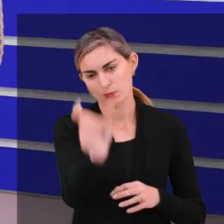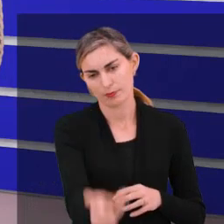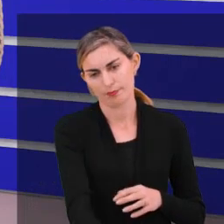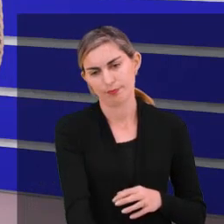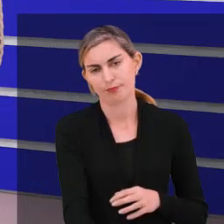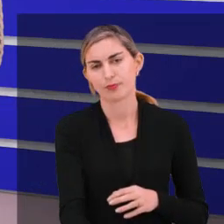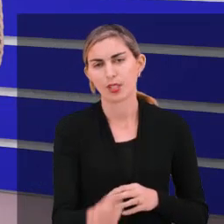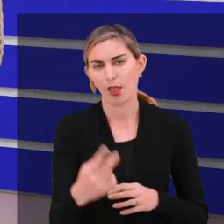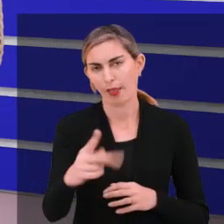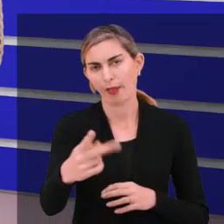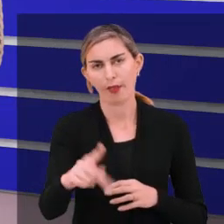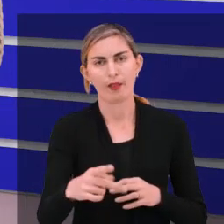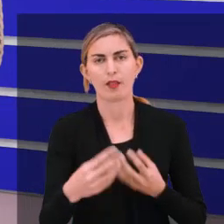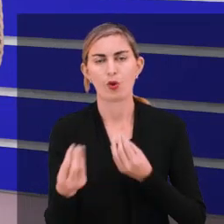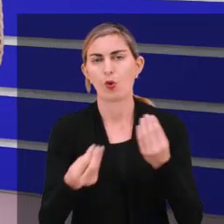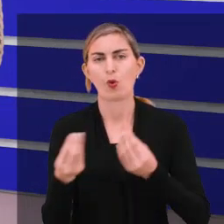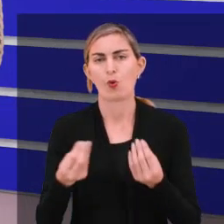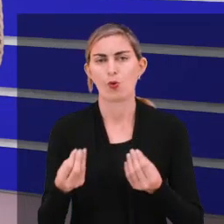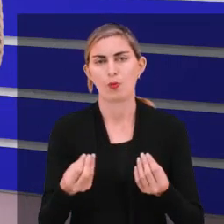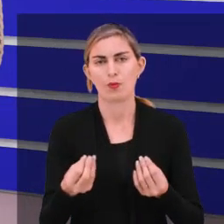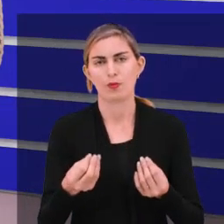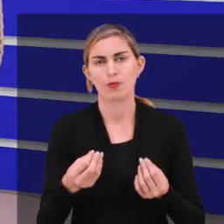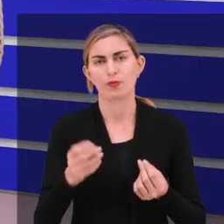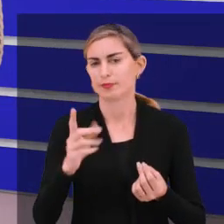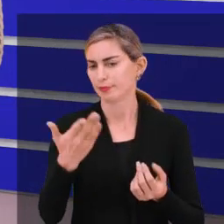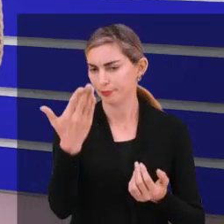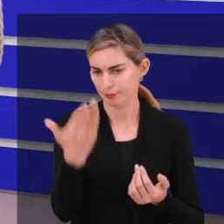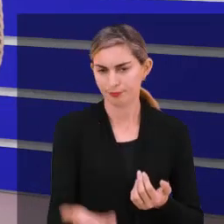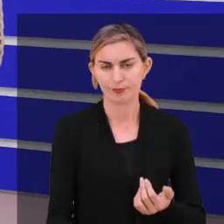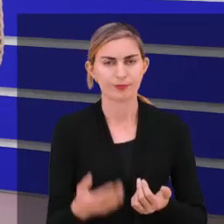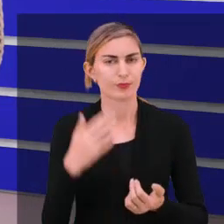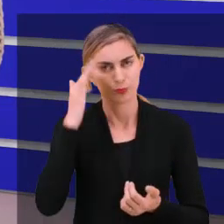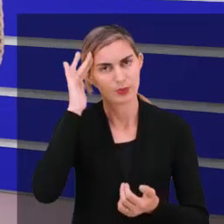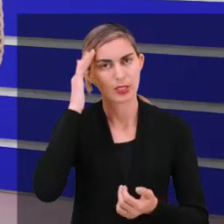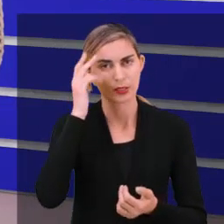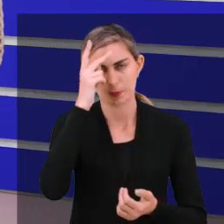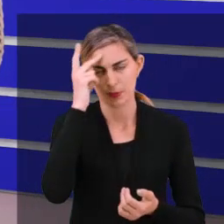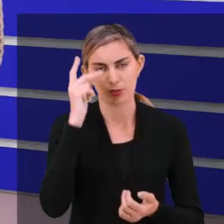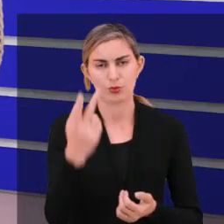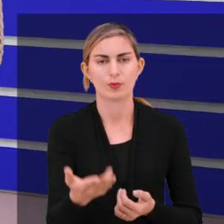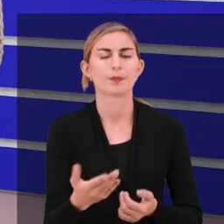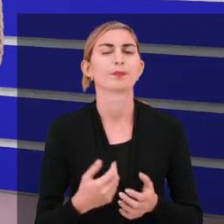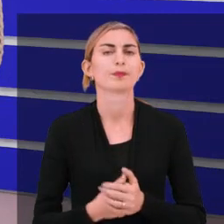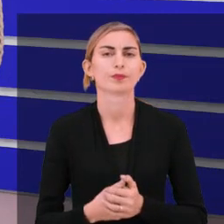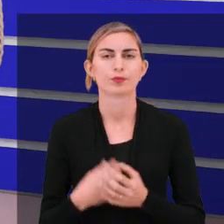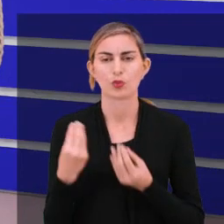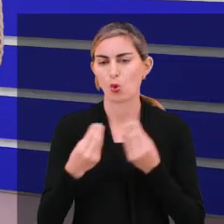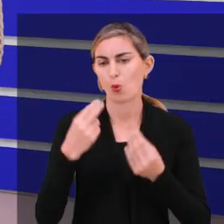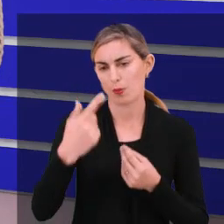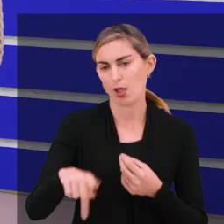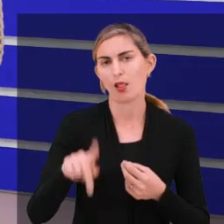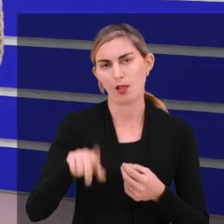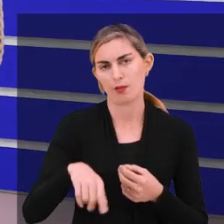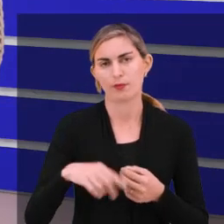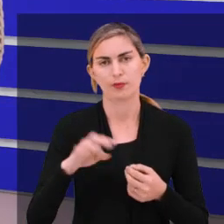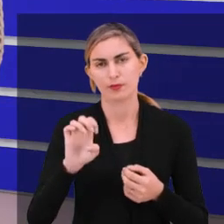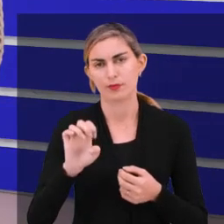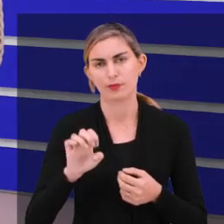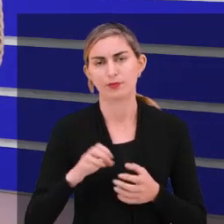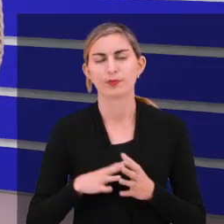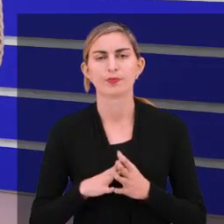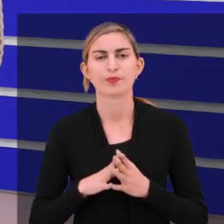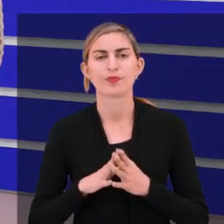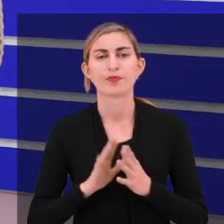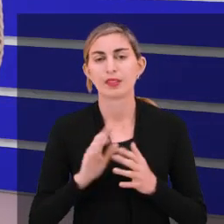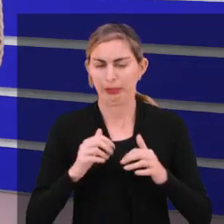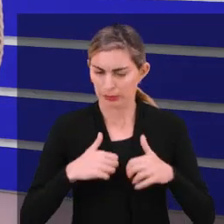pessoa da forma que ela é, aceitar a pessoa da forma que ela é. Né? Então isso para mim é muito gratificante,